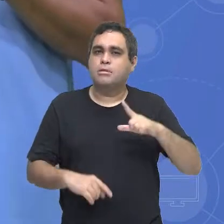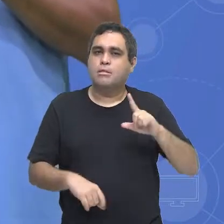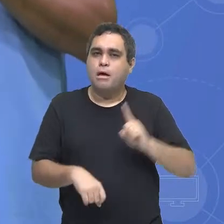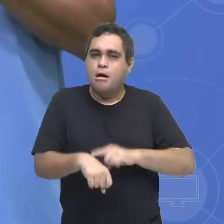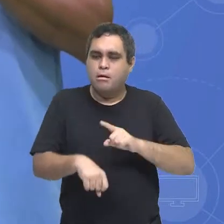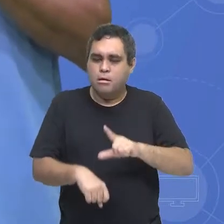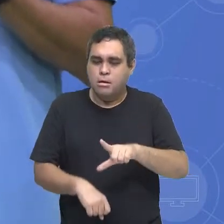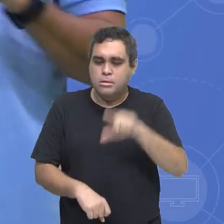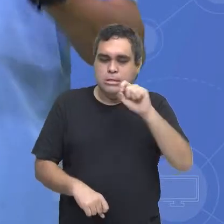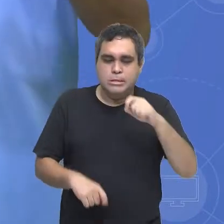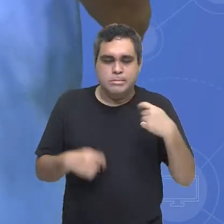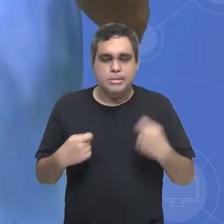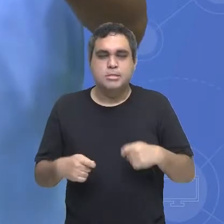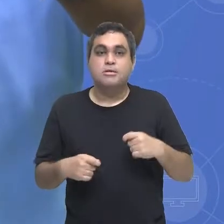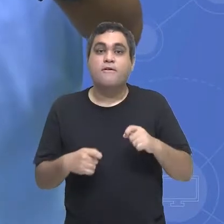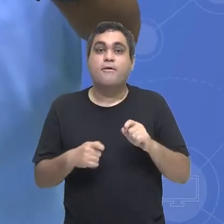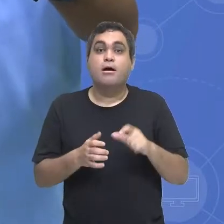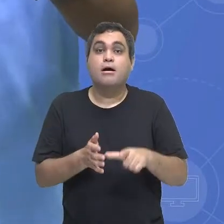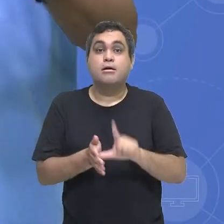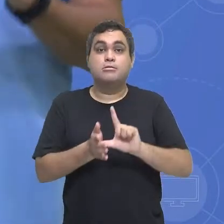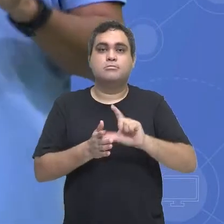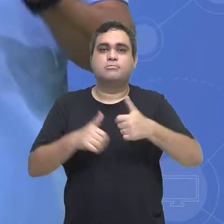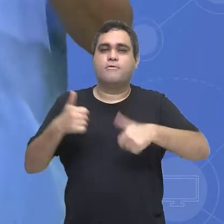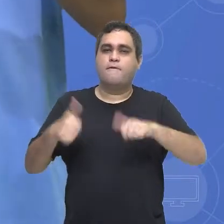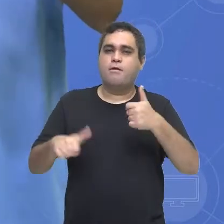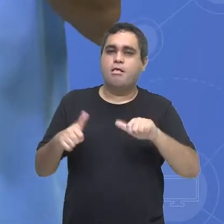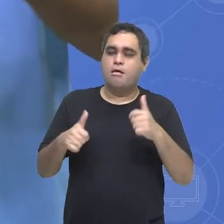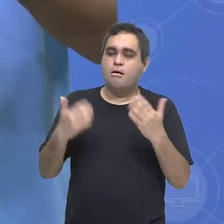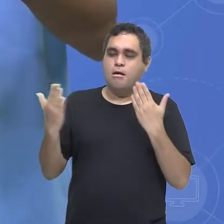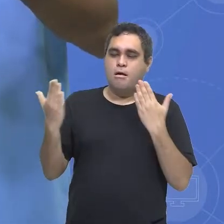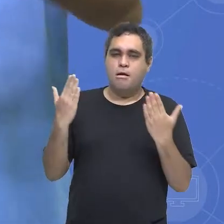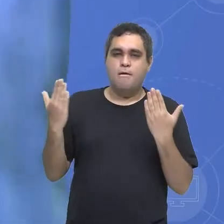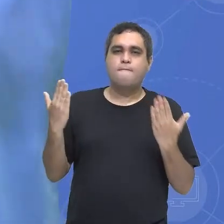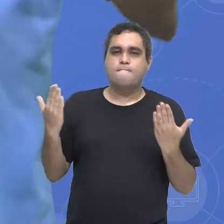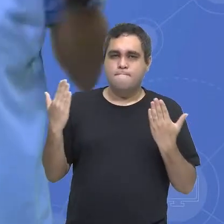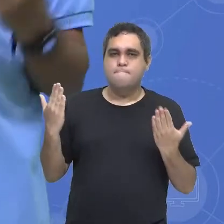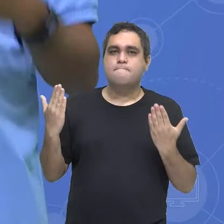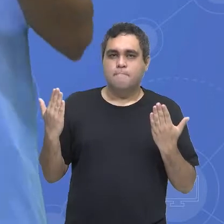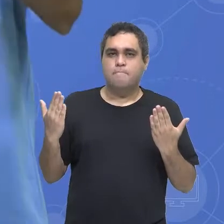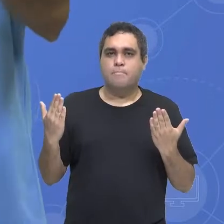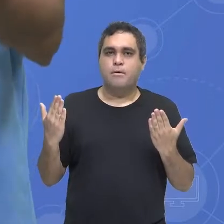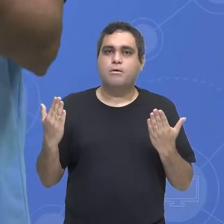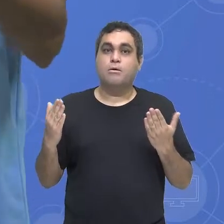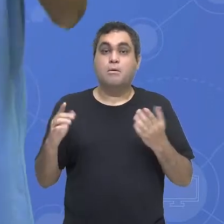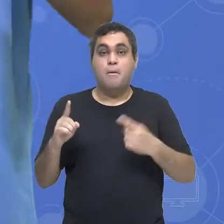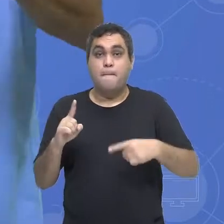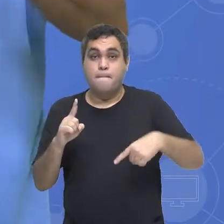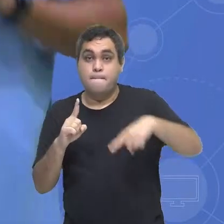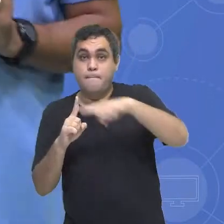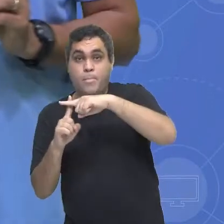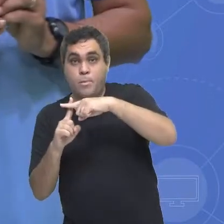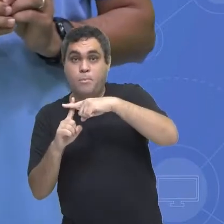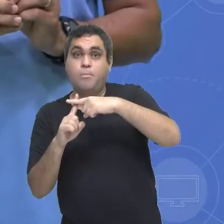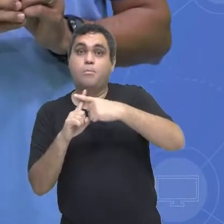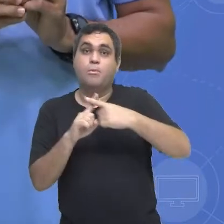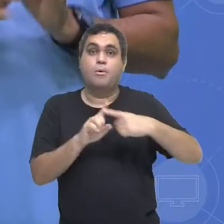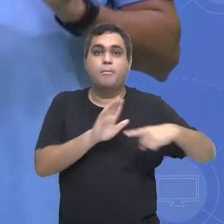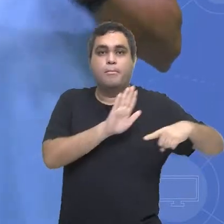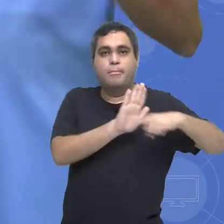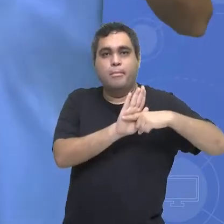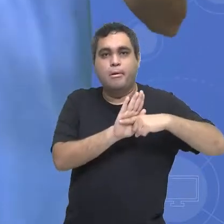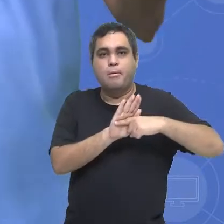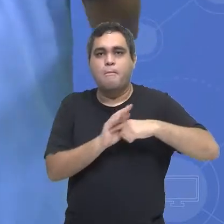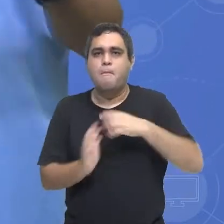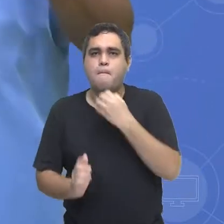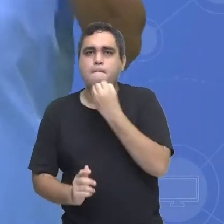é que a gente faz? A gente vai avaliar. A gente vai comparar os prós e os contras dessa decisão,